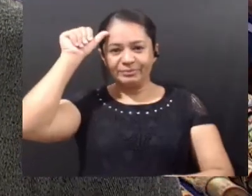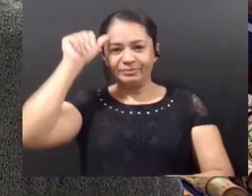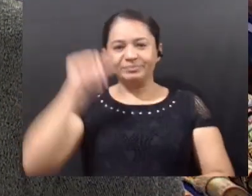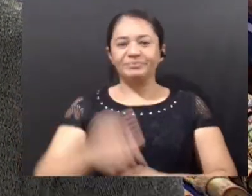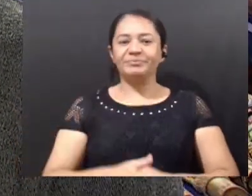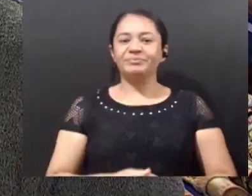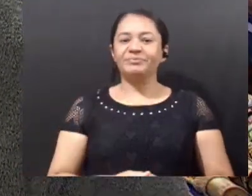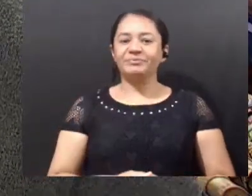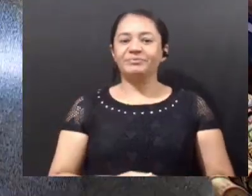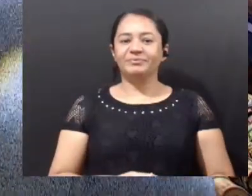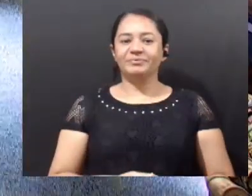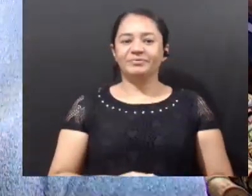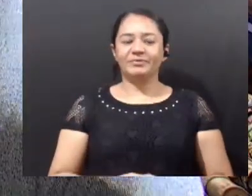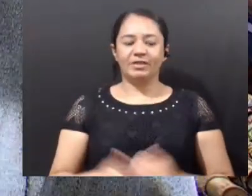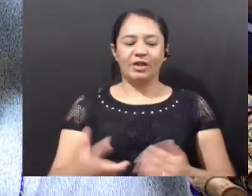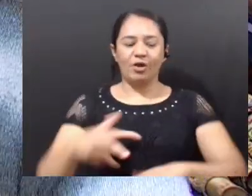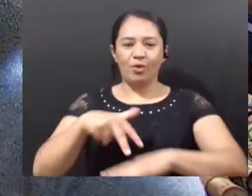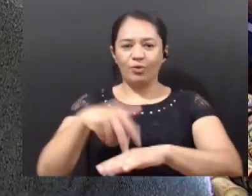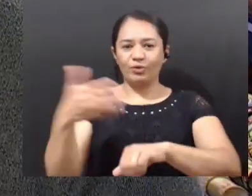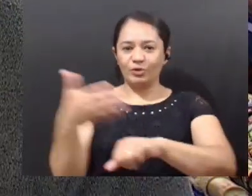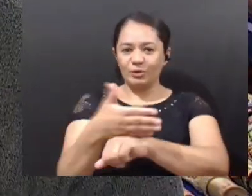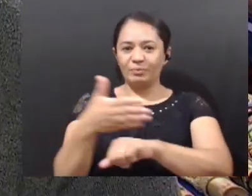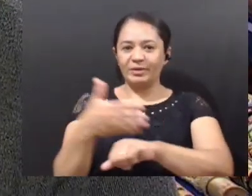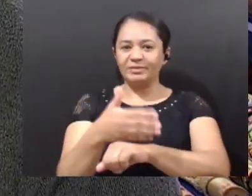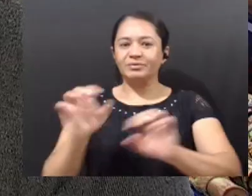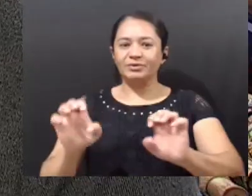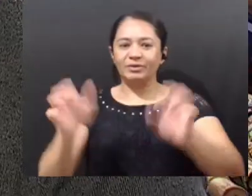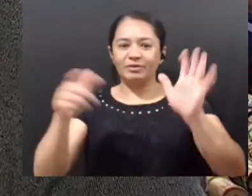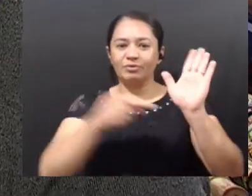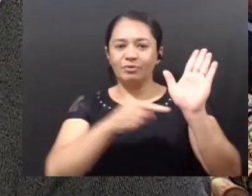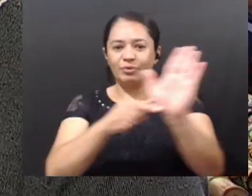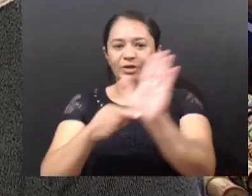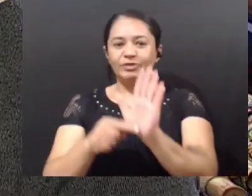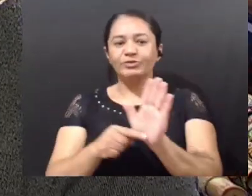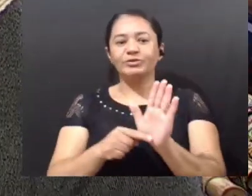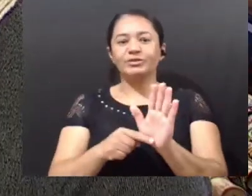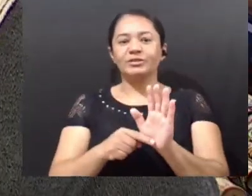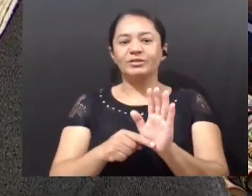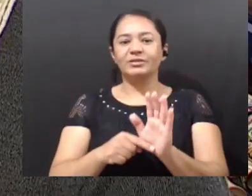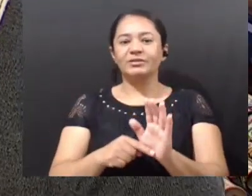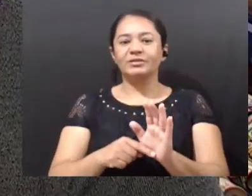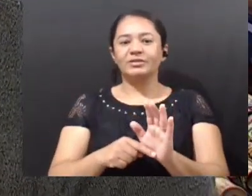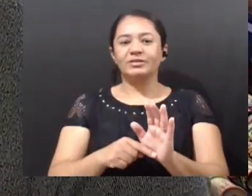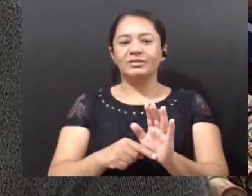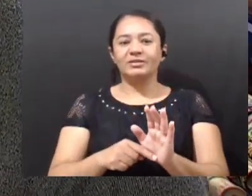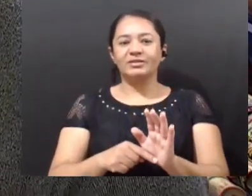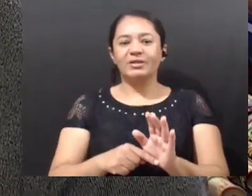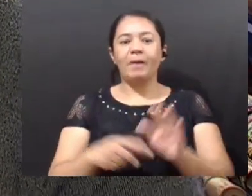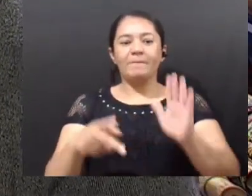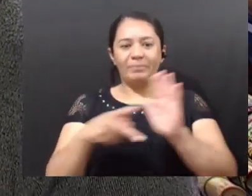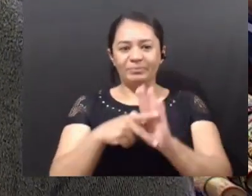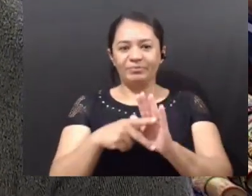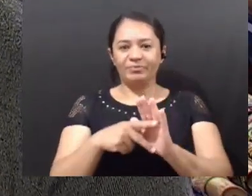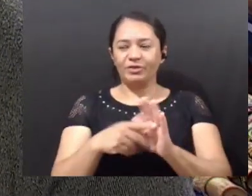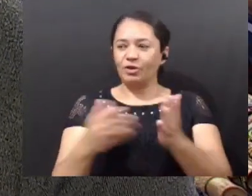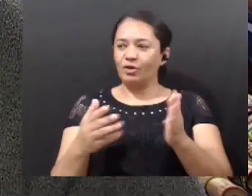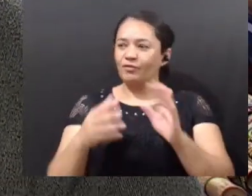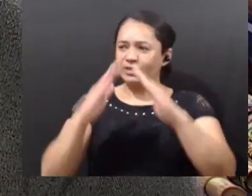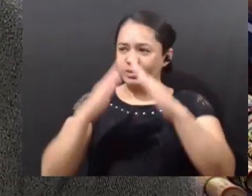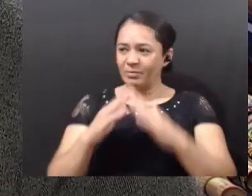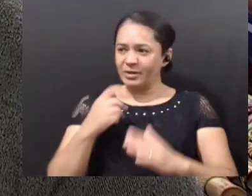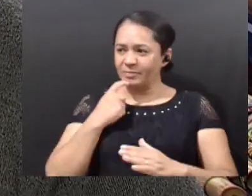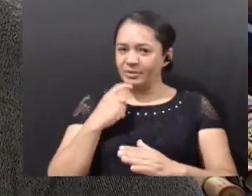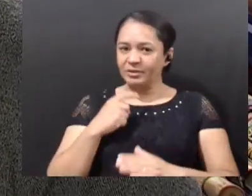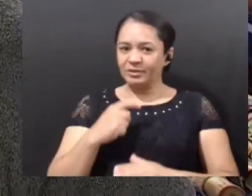aqui participando desse evento, né, ajudando na exposição aqui da enoticidade. Hoje você mora em Campinas ou não? Sim, moro